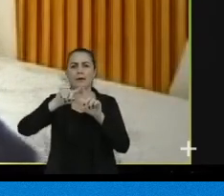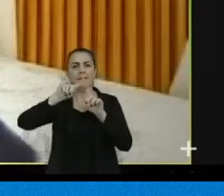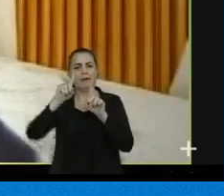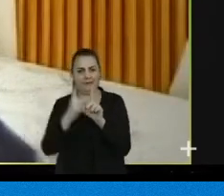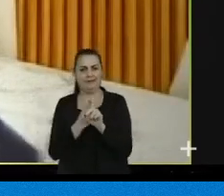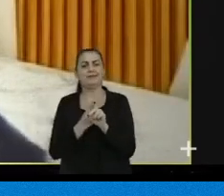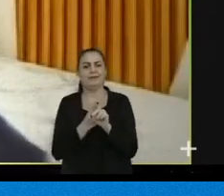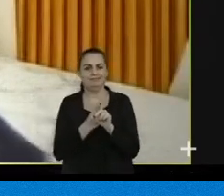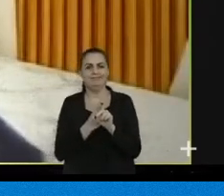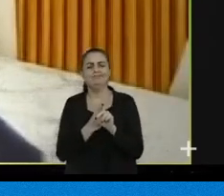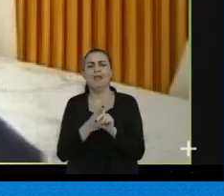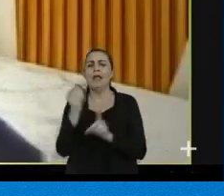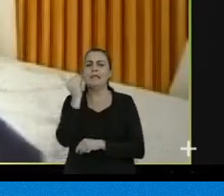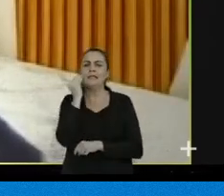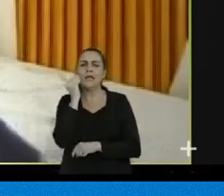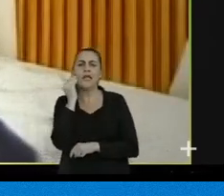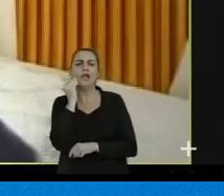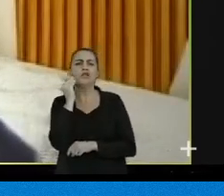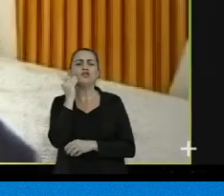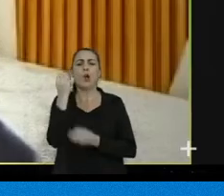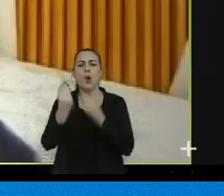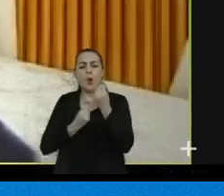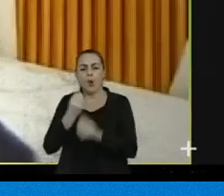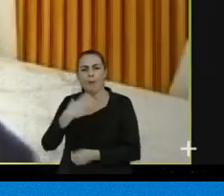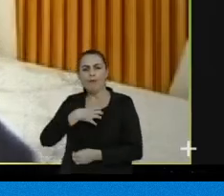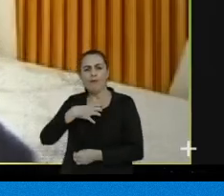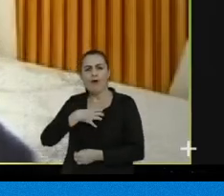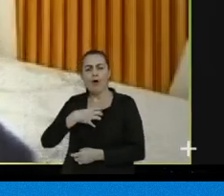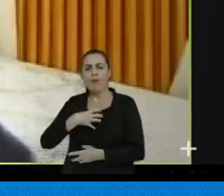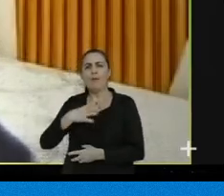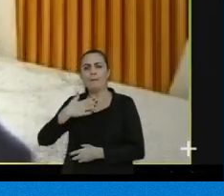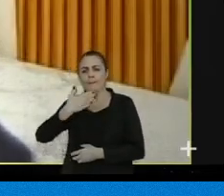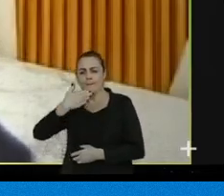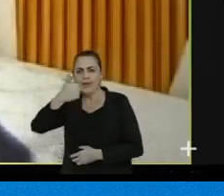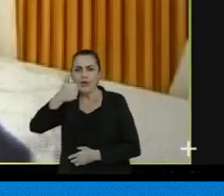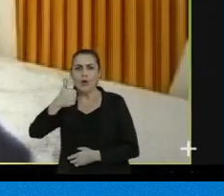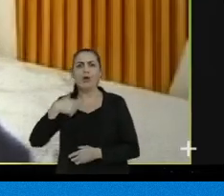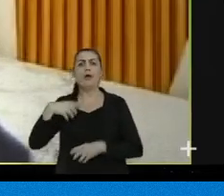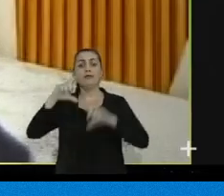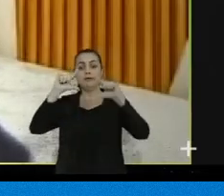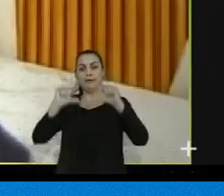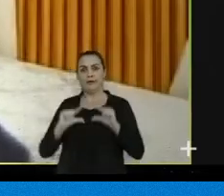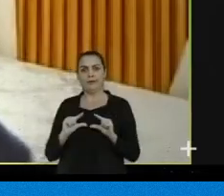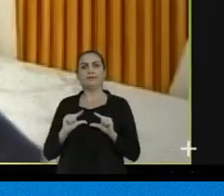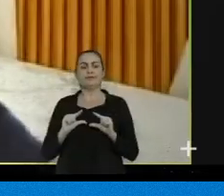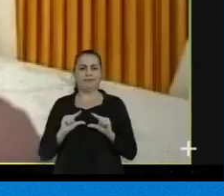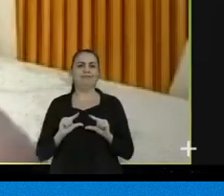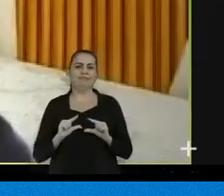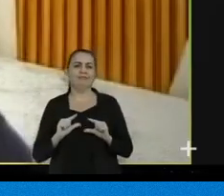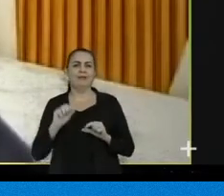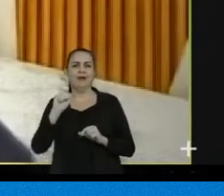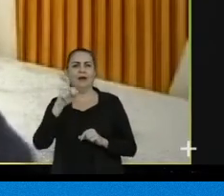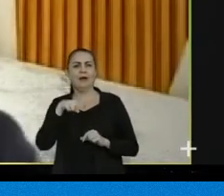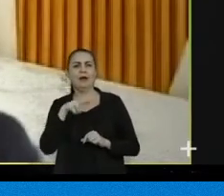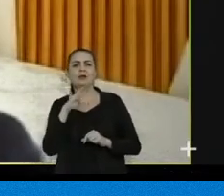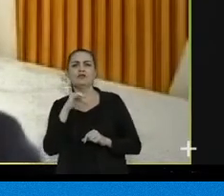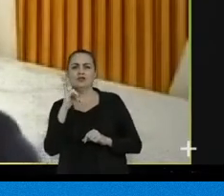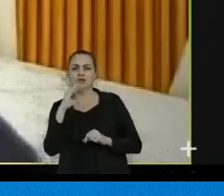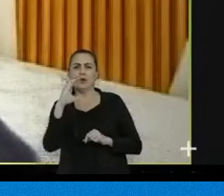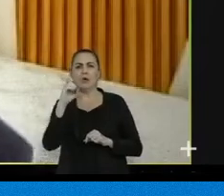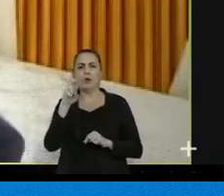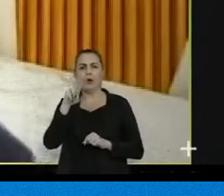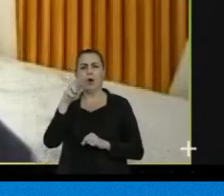maneira possível, normalizar, reduzir aqueles anticorpos, o antiperoxidase, o antitiroglobulina, e ter uma